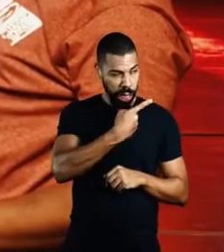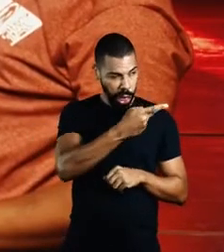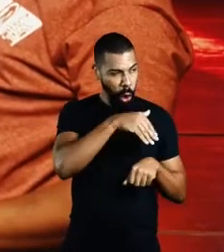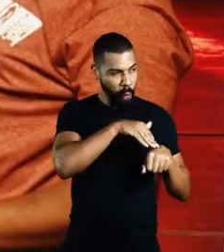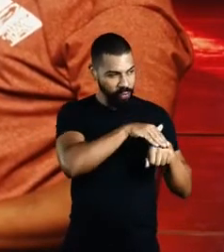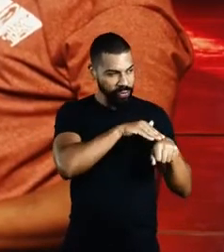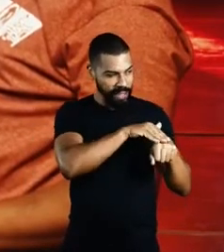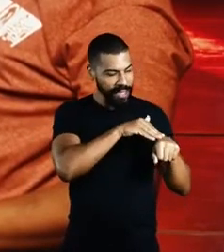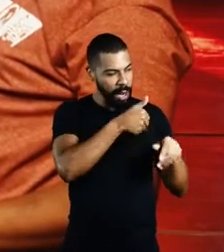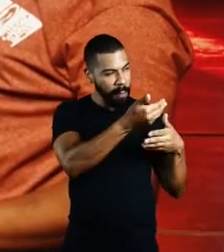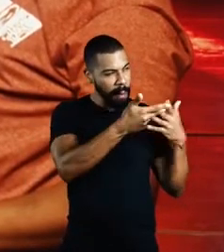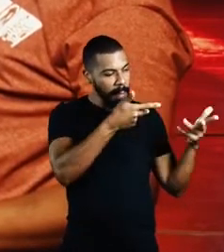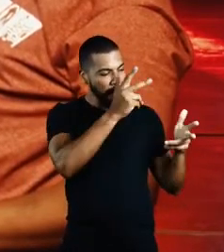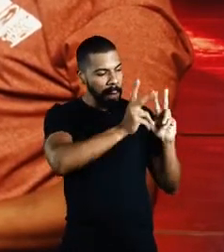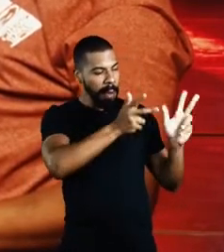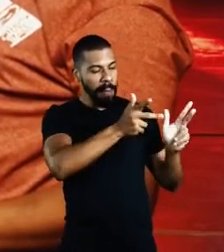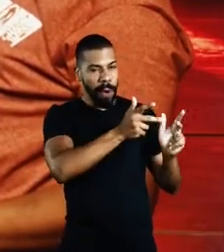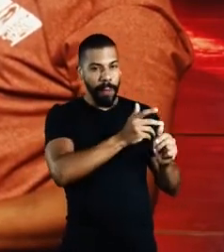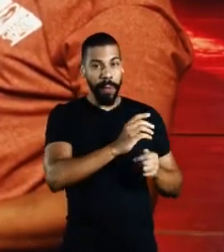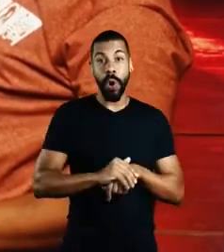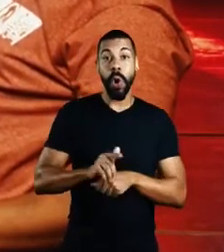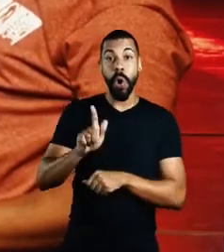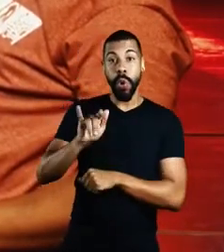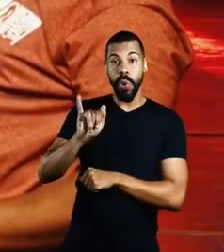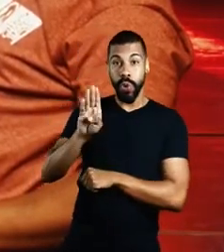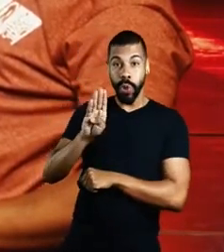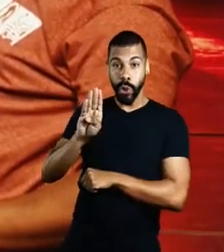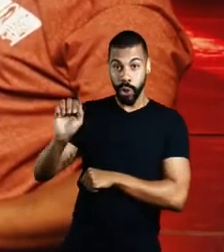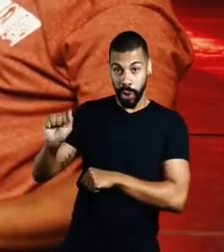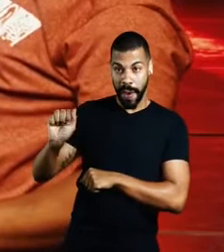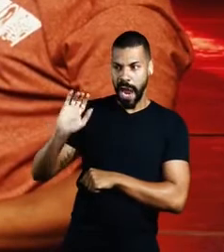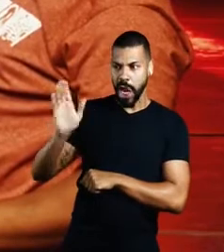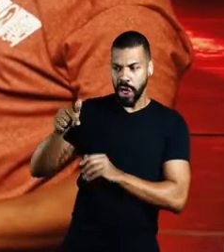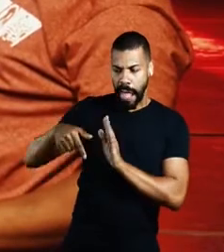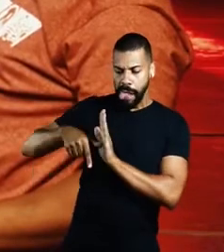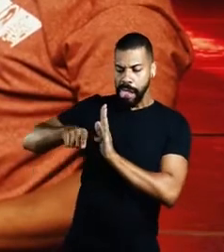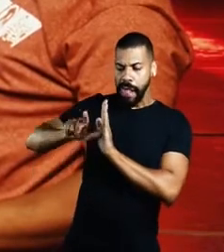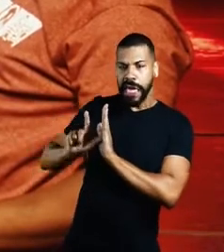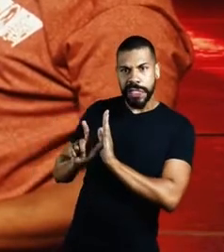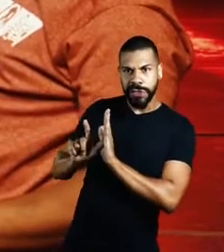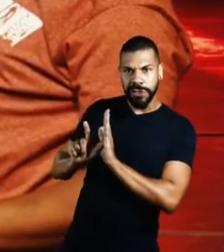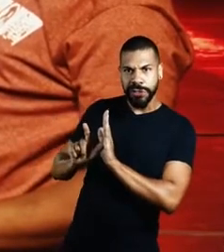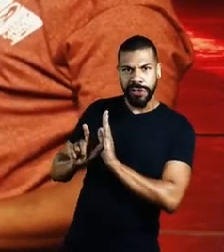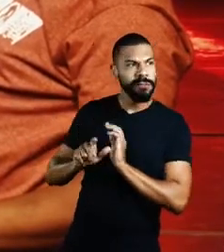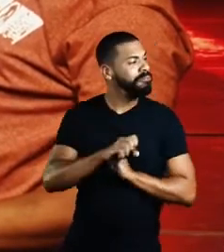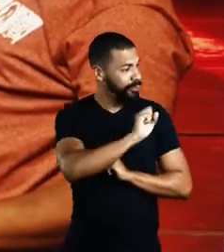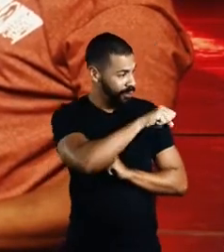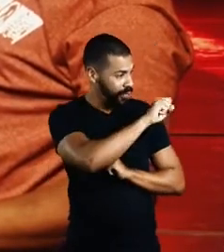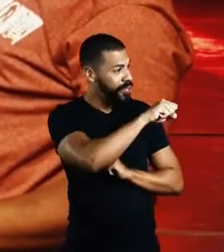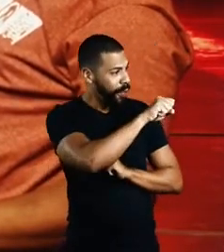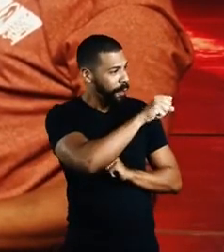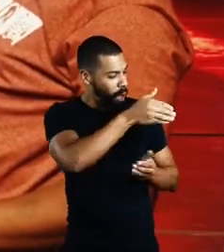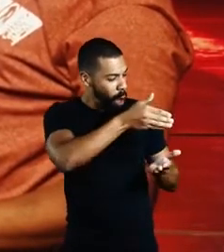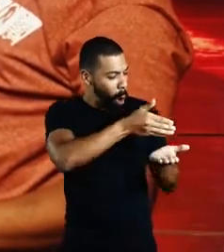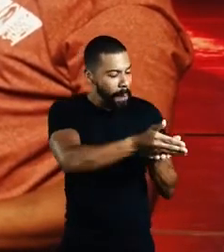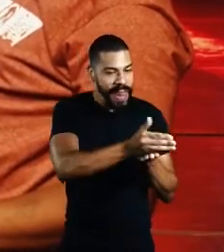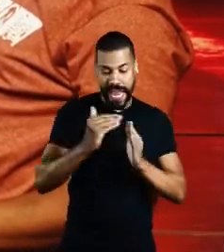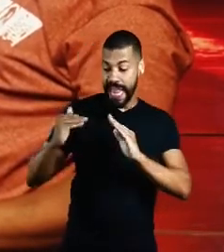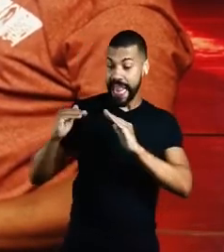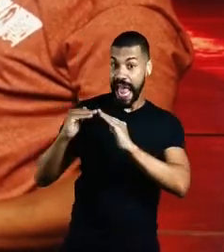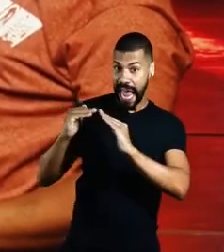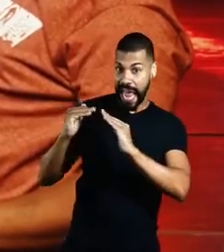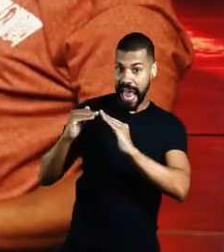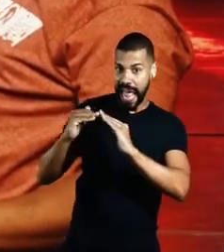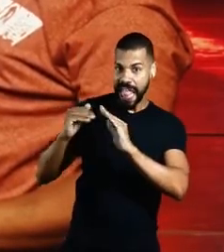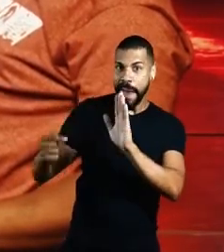você me fala que o Giba e o Cri já estavam antes de você. Sim. Eu cheguei na casa do Gilberto, foi